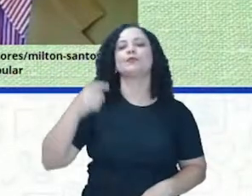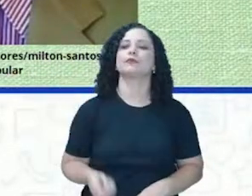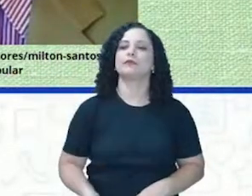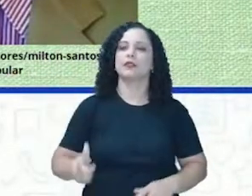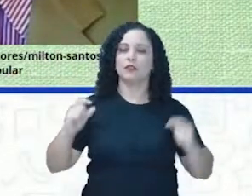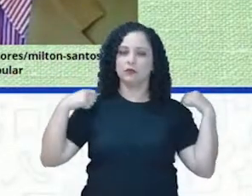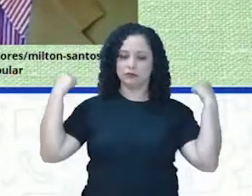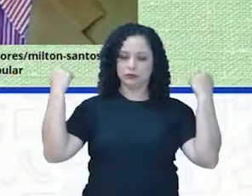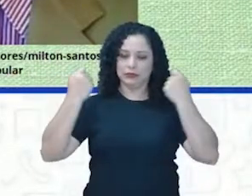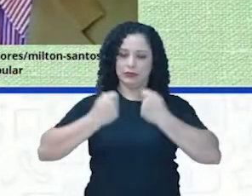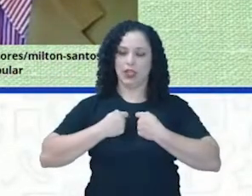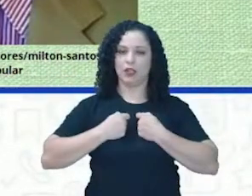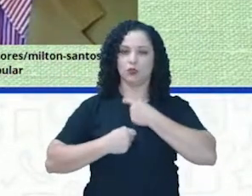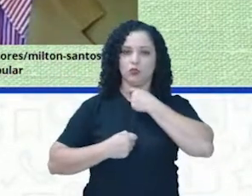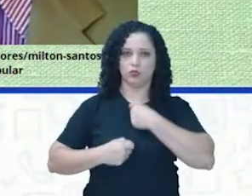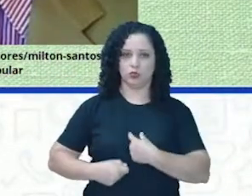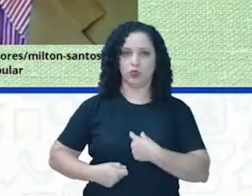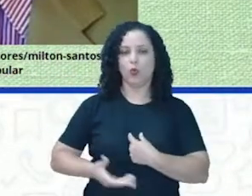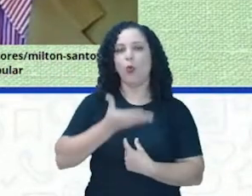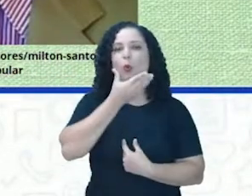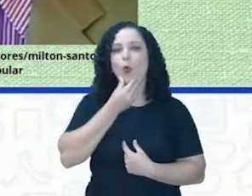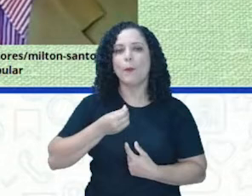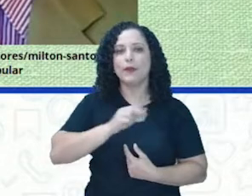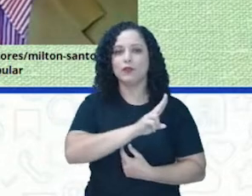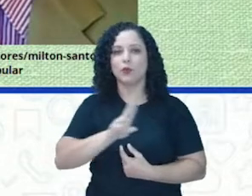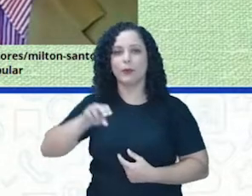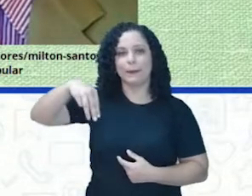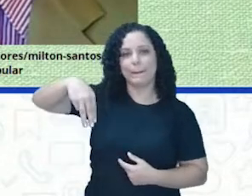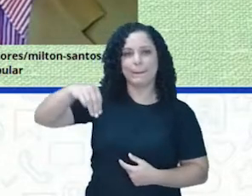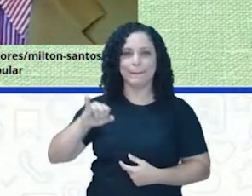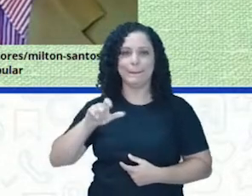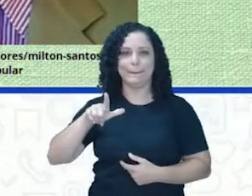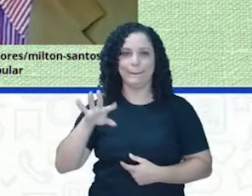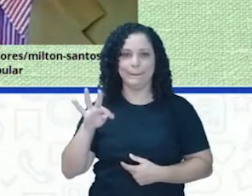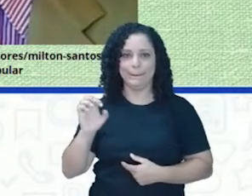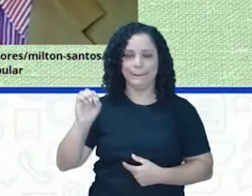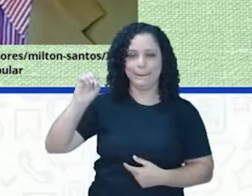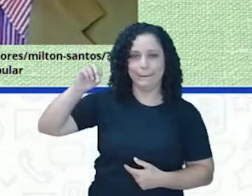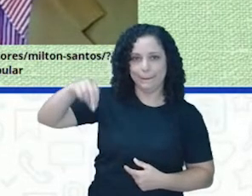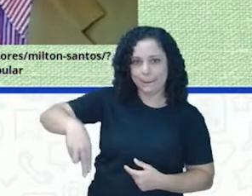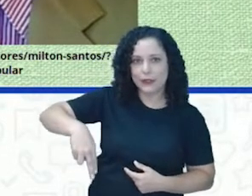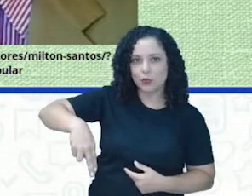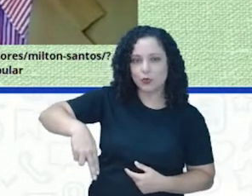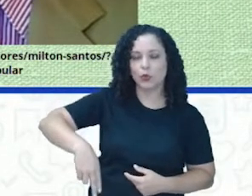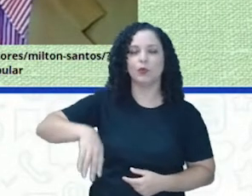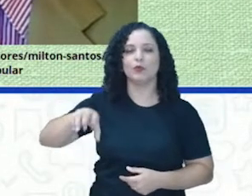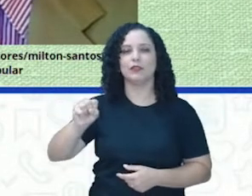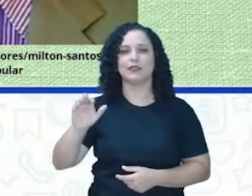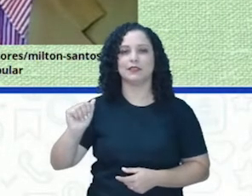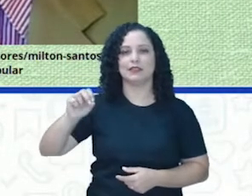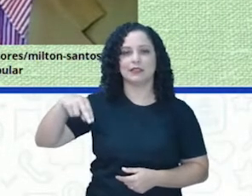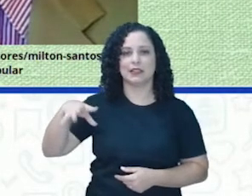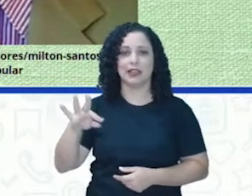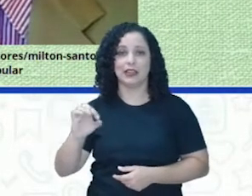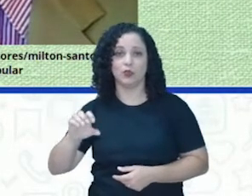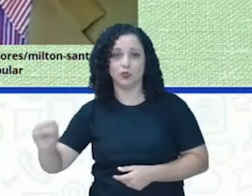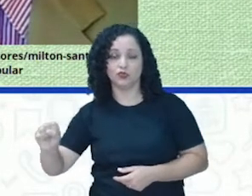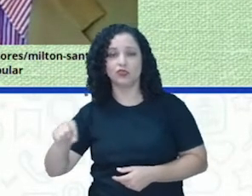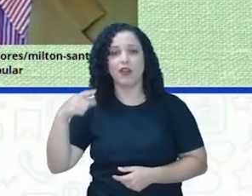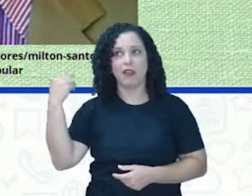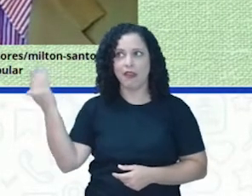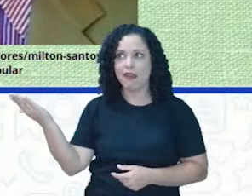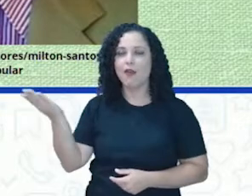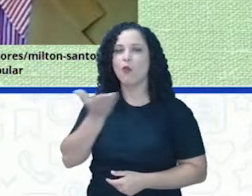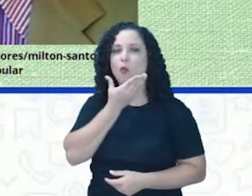de terno, chamado Milton Santos. Milton Santos é um geógrafo brasileiro,